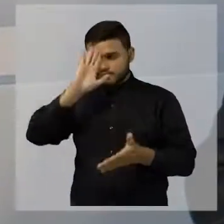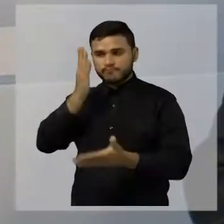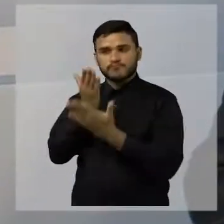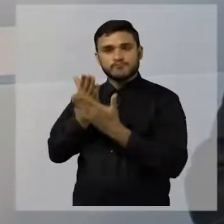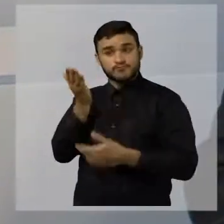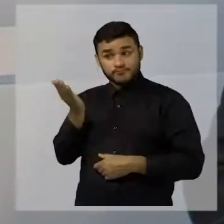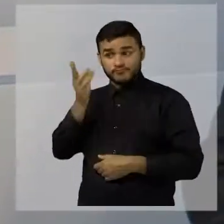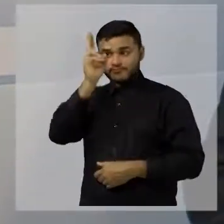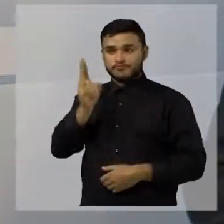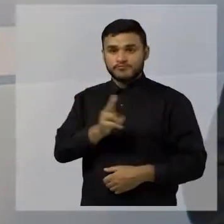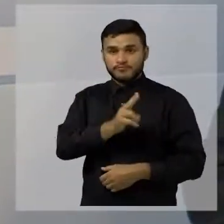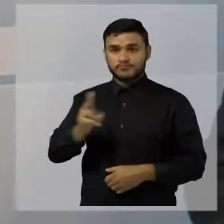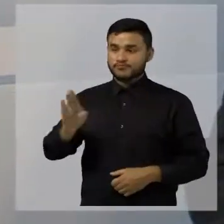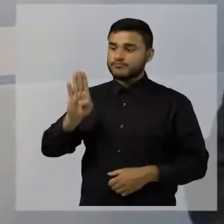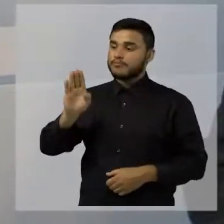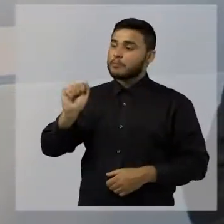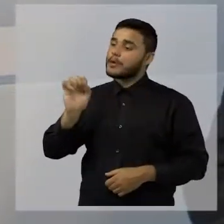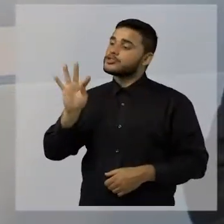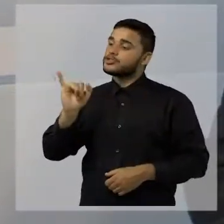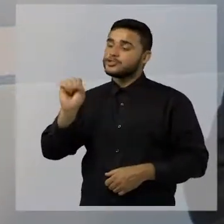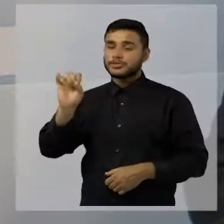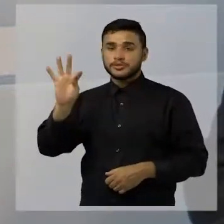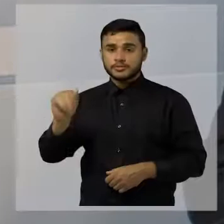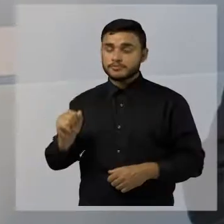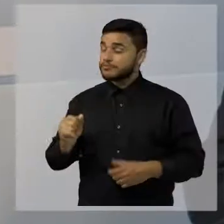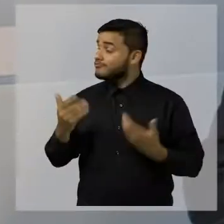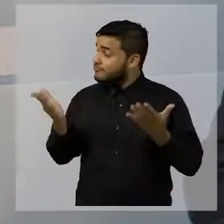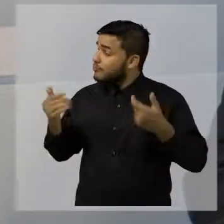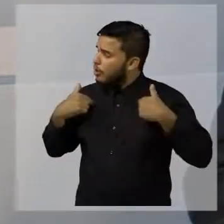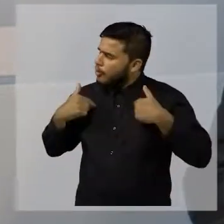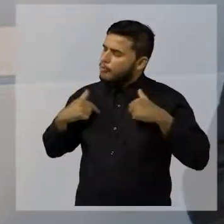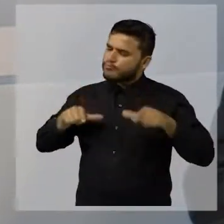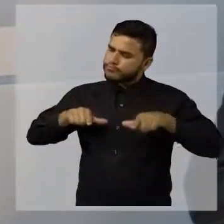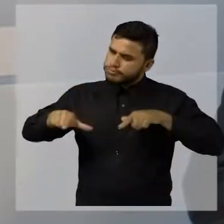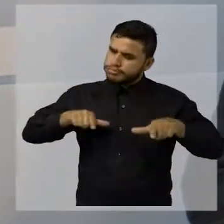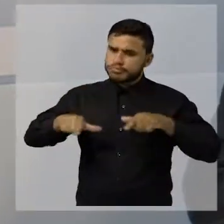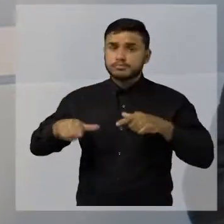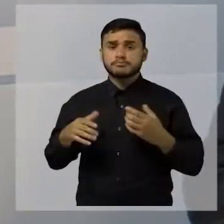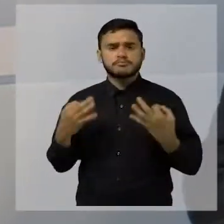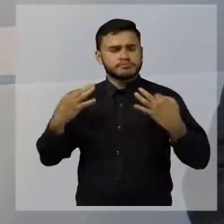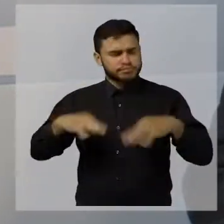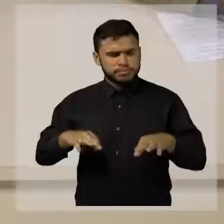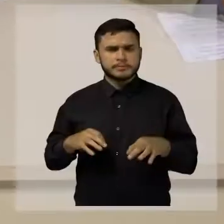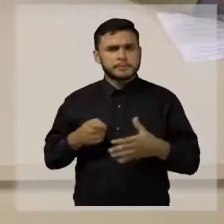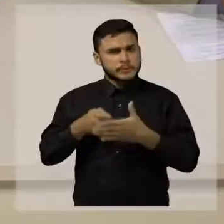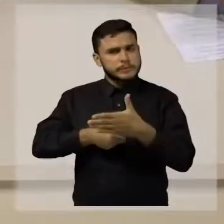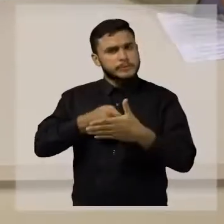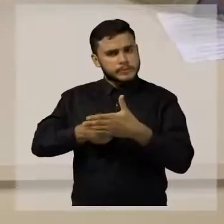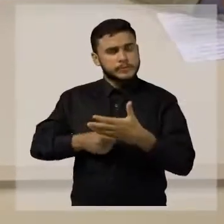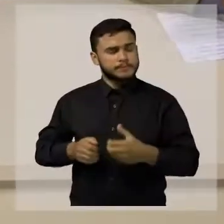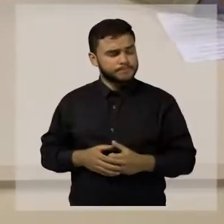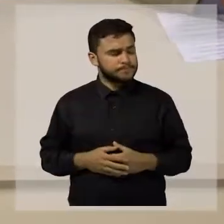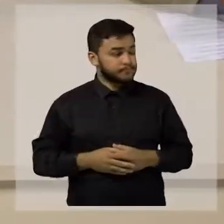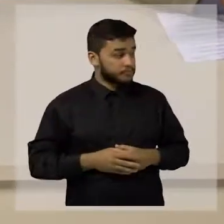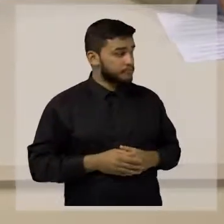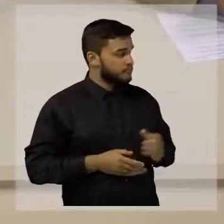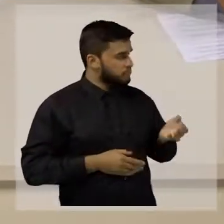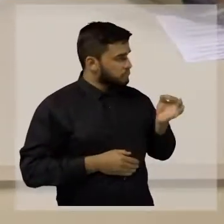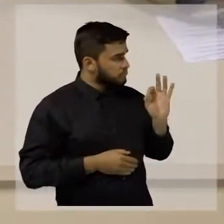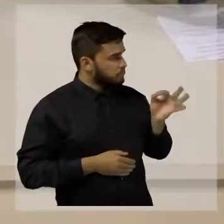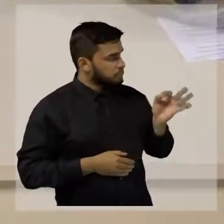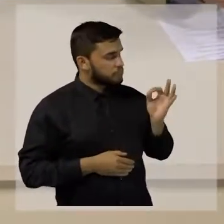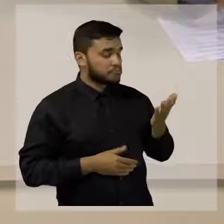estamos procurando cumprir a nossa parte e vários enfrentamentos. Inclusive, o senhor tem